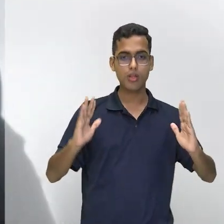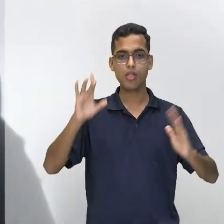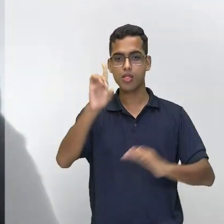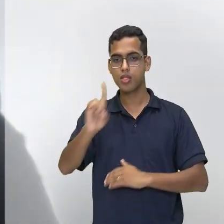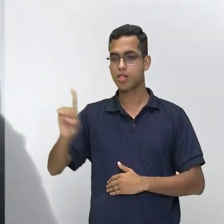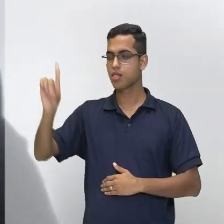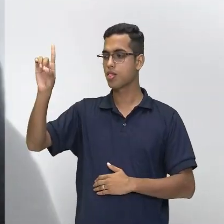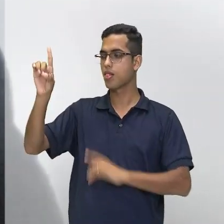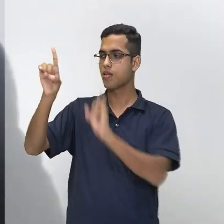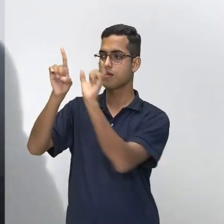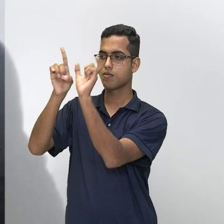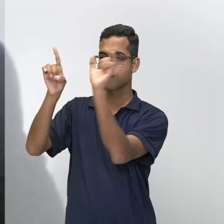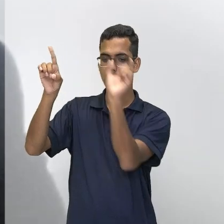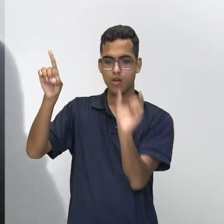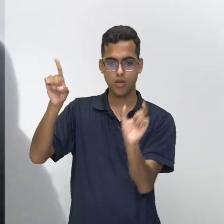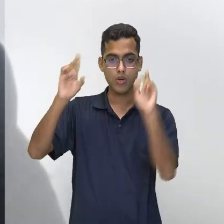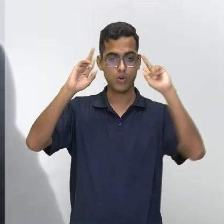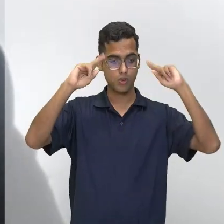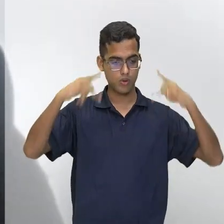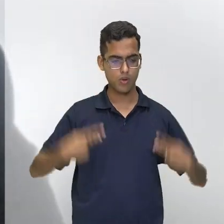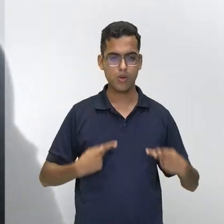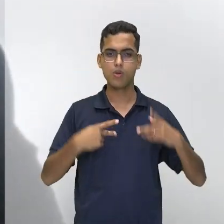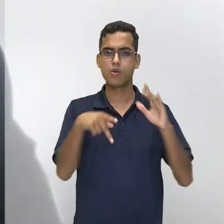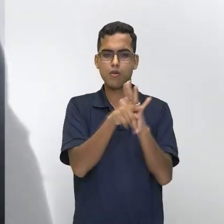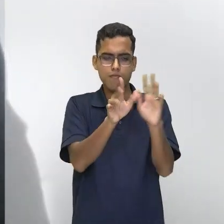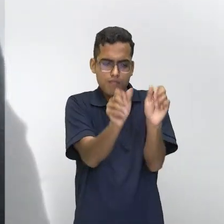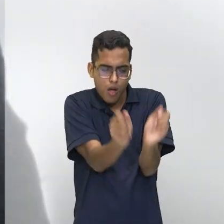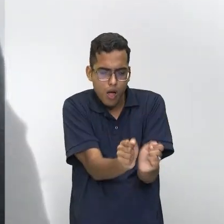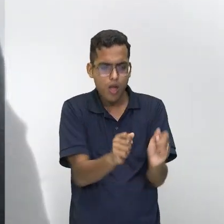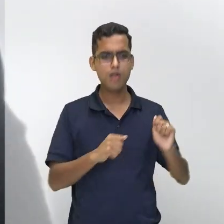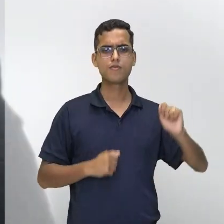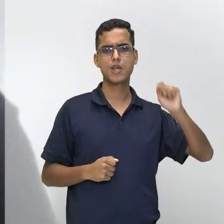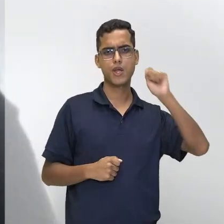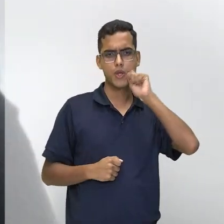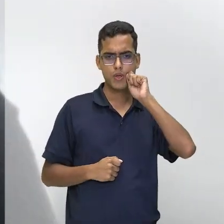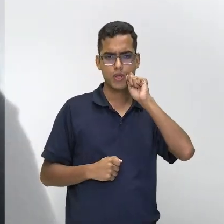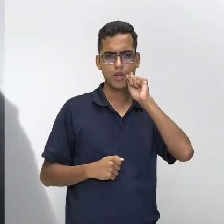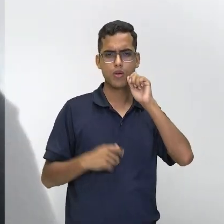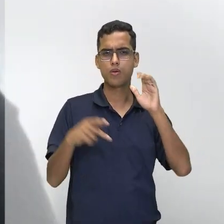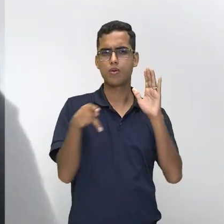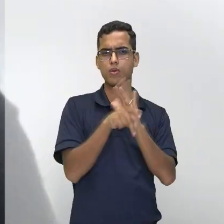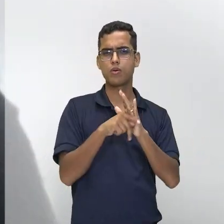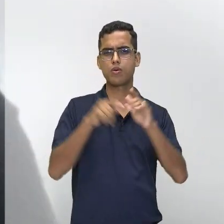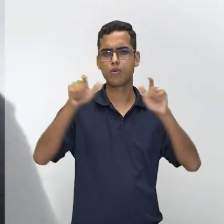o homem no centro do Jardim do Éden. Mas o que